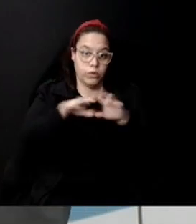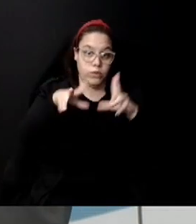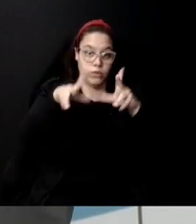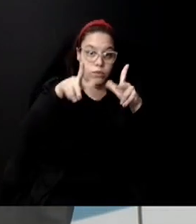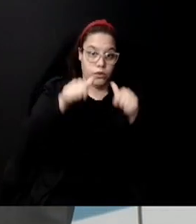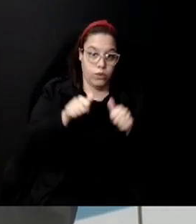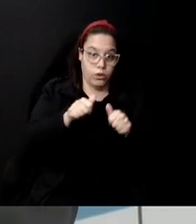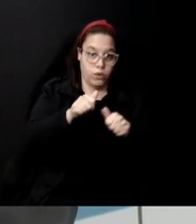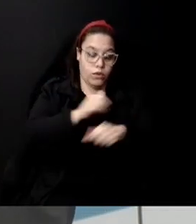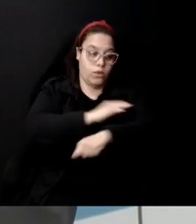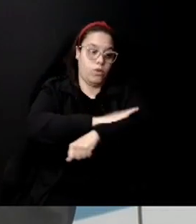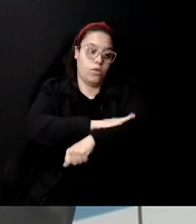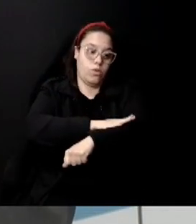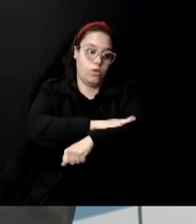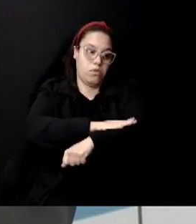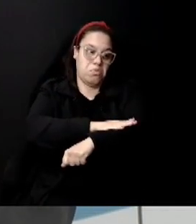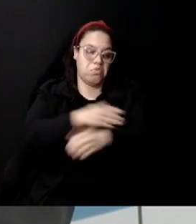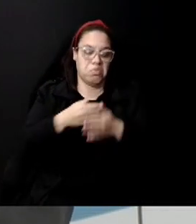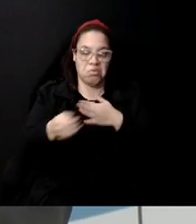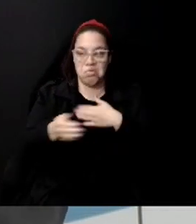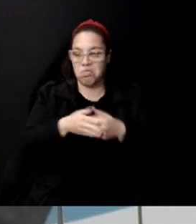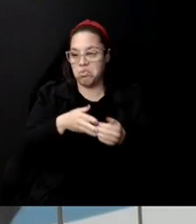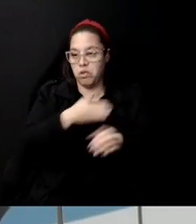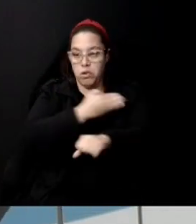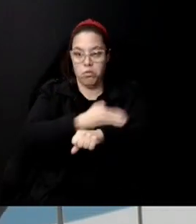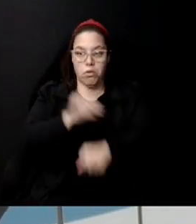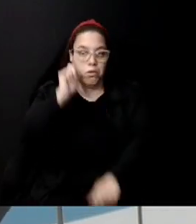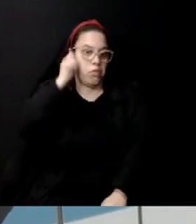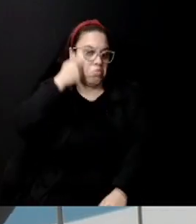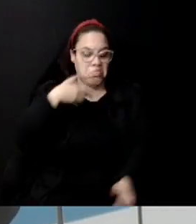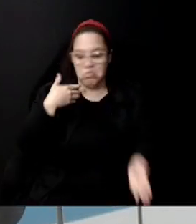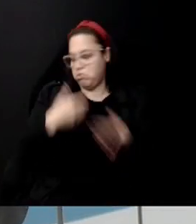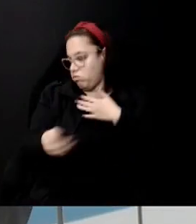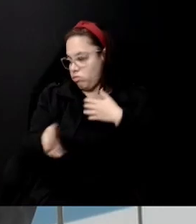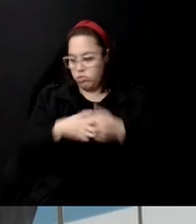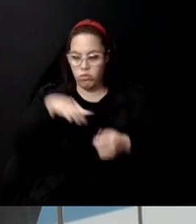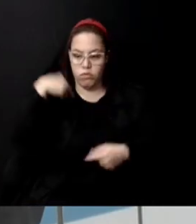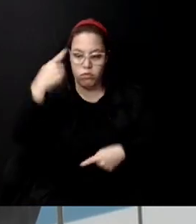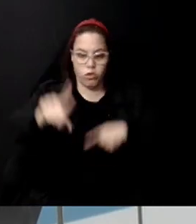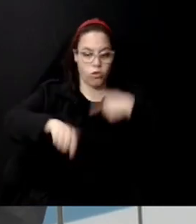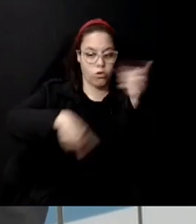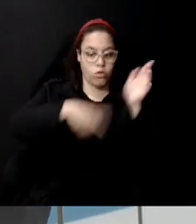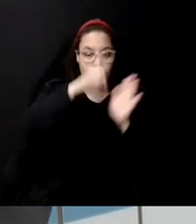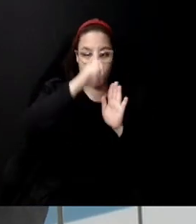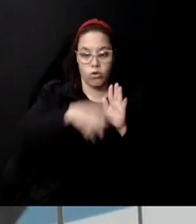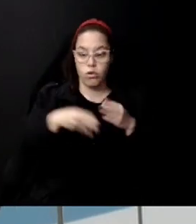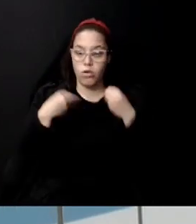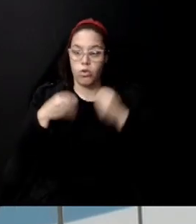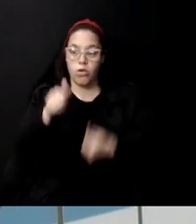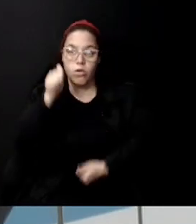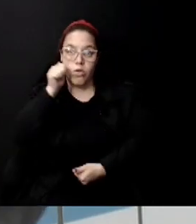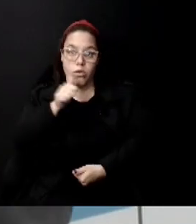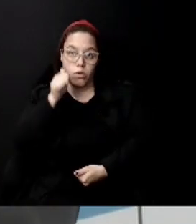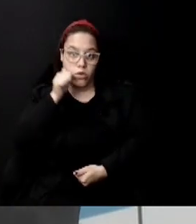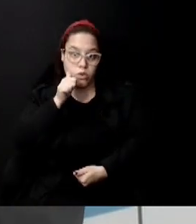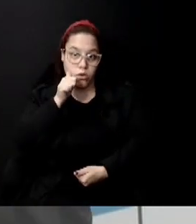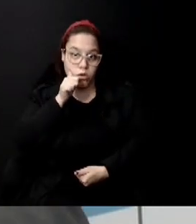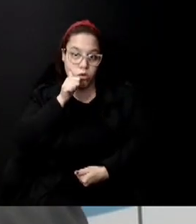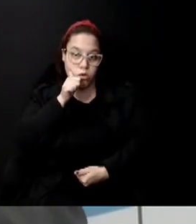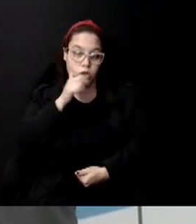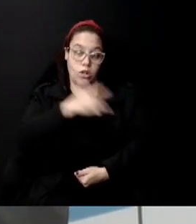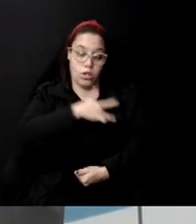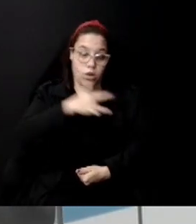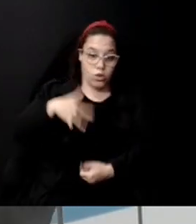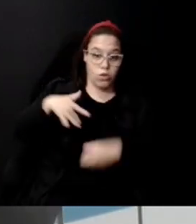mas também abarcando outros direitos, como, por exemplo, o direito à saúde, o direito à educação, o direito